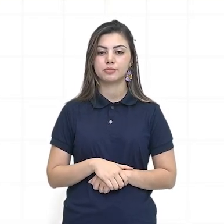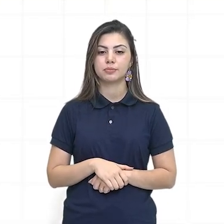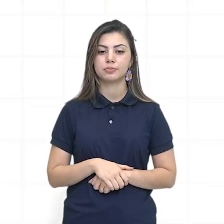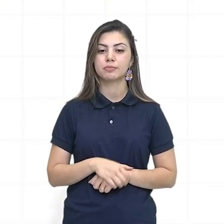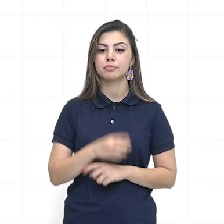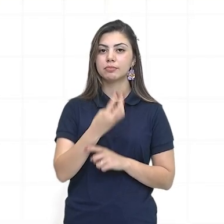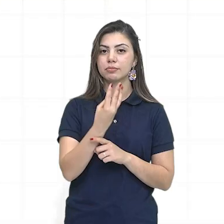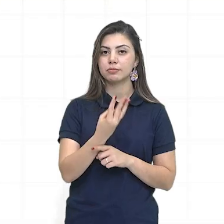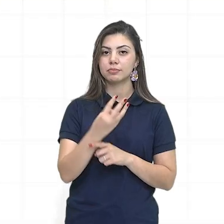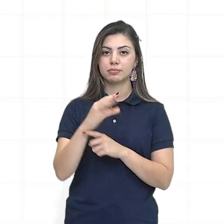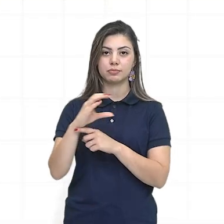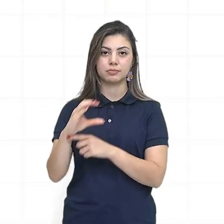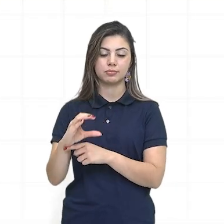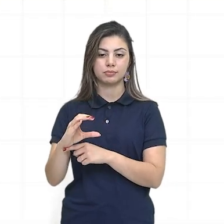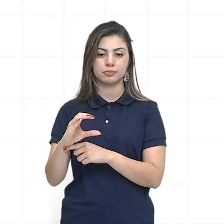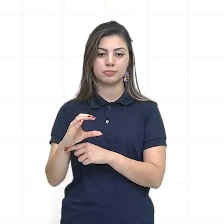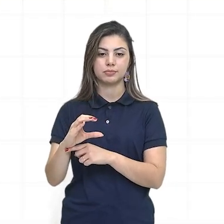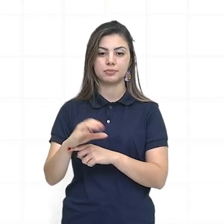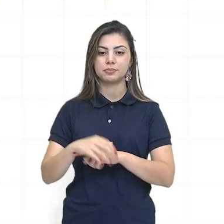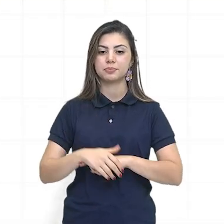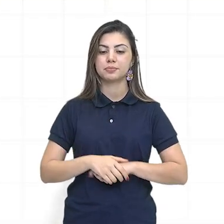seguida, 3 centenas.